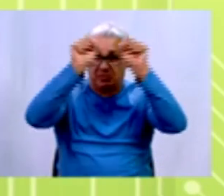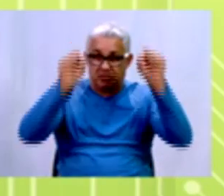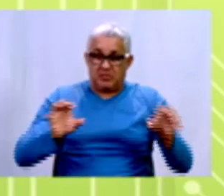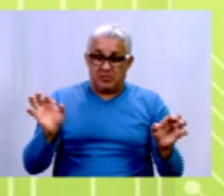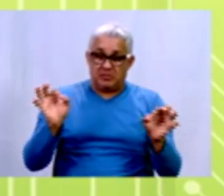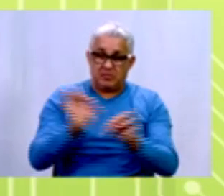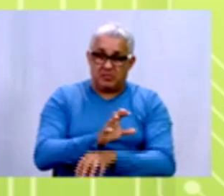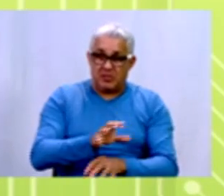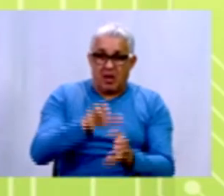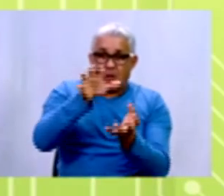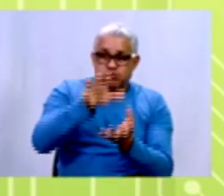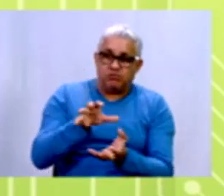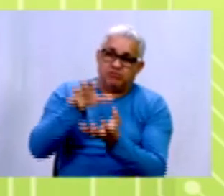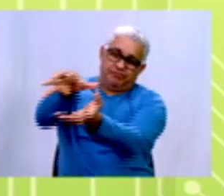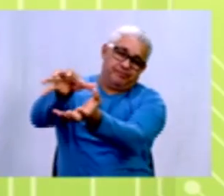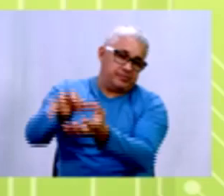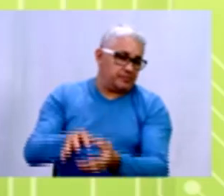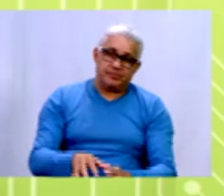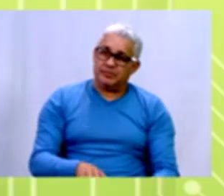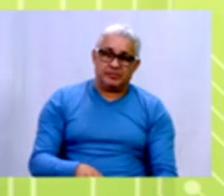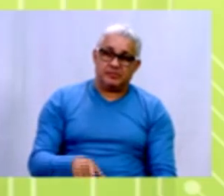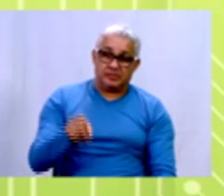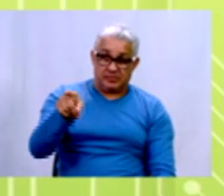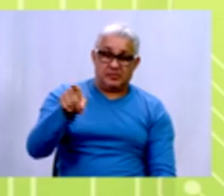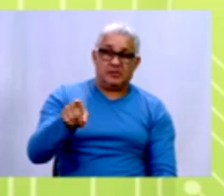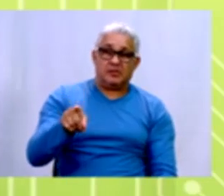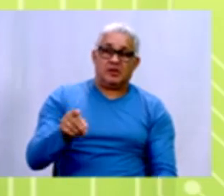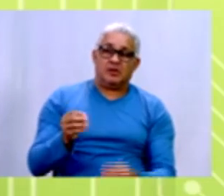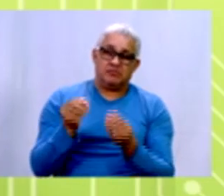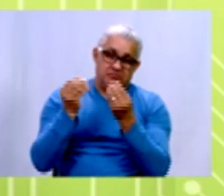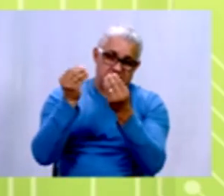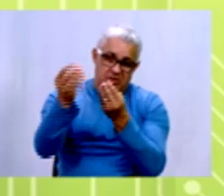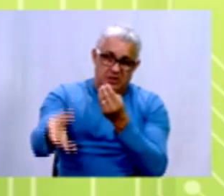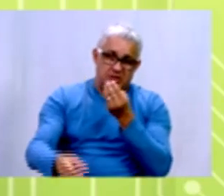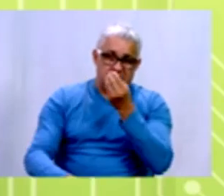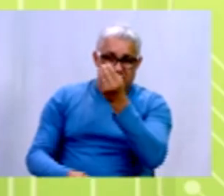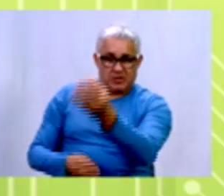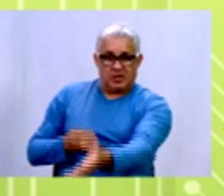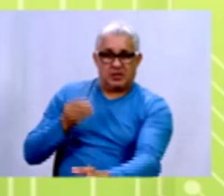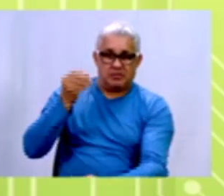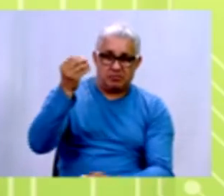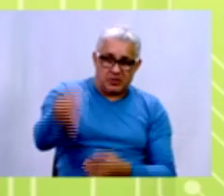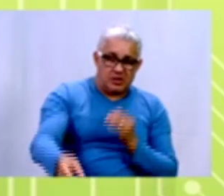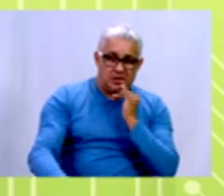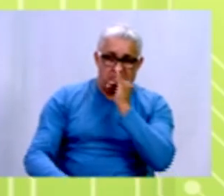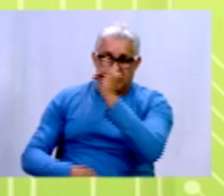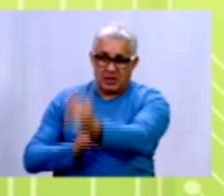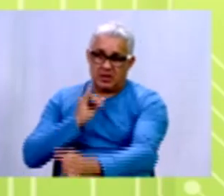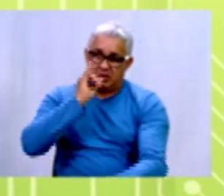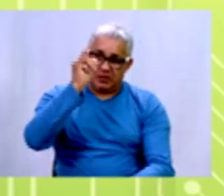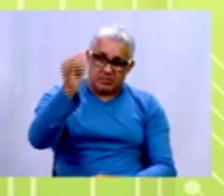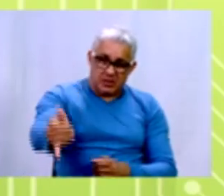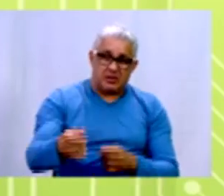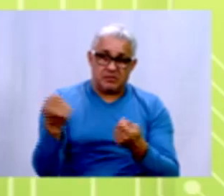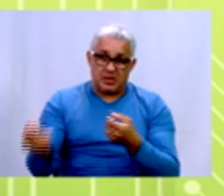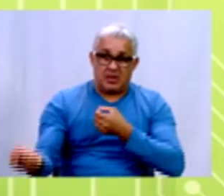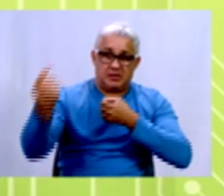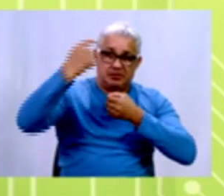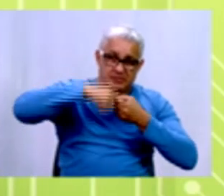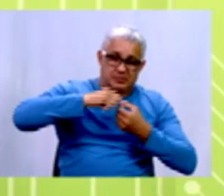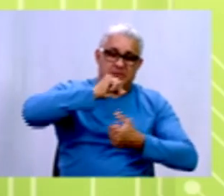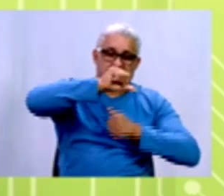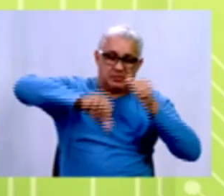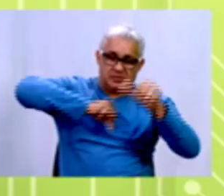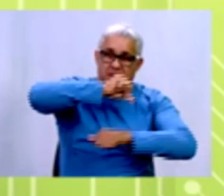entregar, um pacote para o usuário. Não, ele vai recebendo funcionalidades constantemente. E aí, se eventualmente ele tem que retornar e mudar